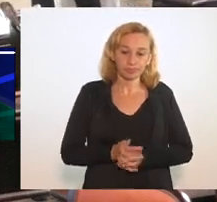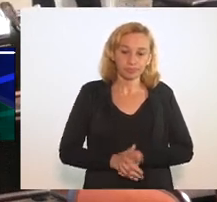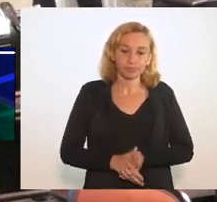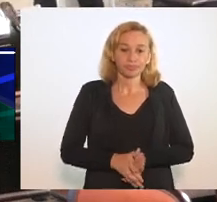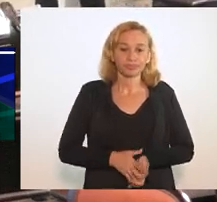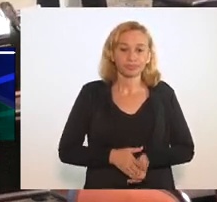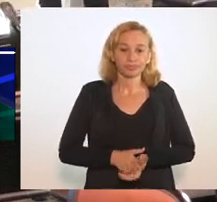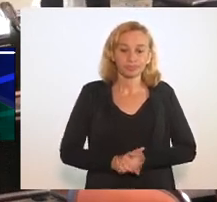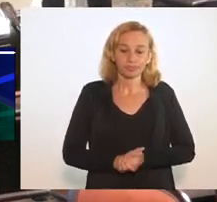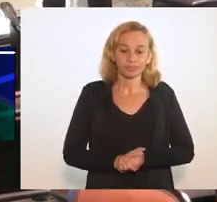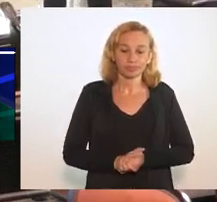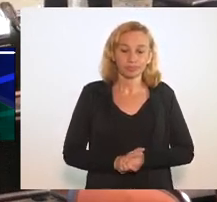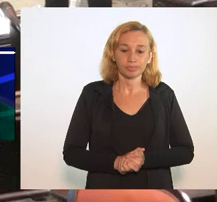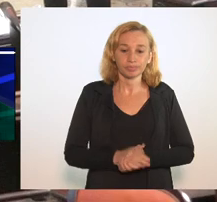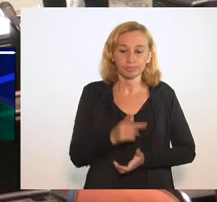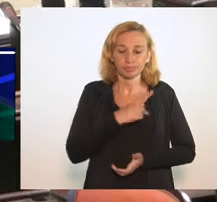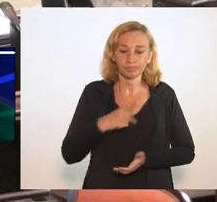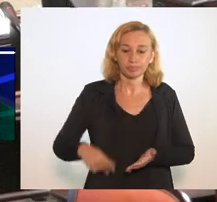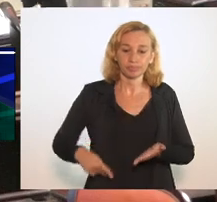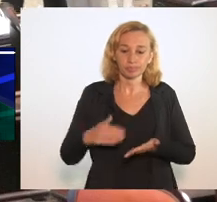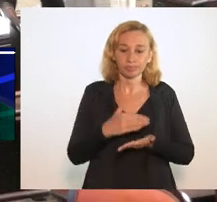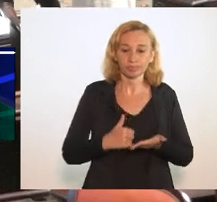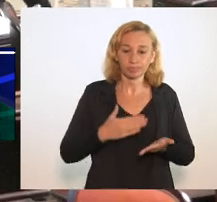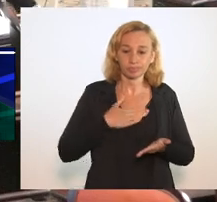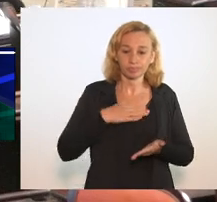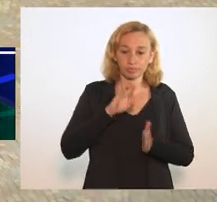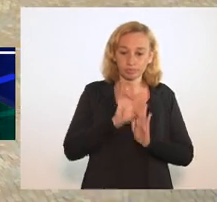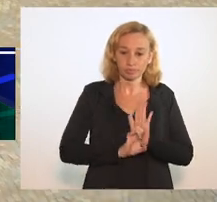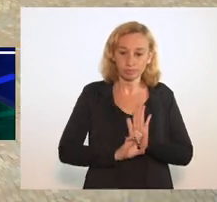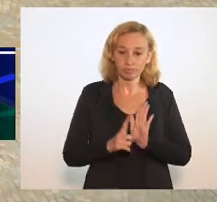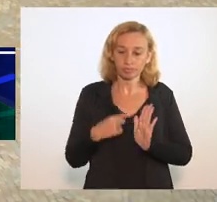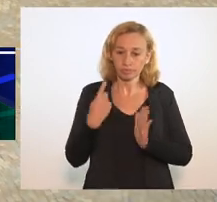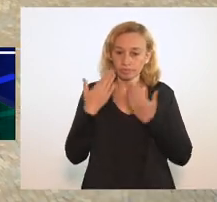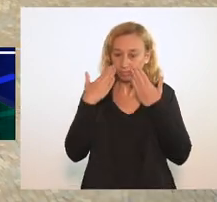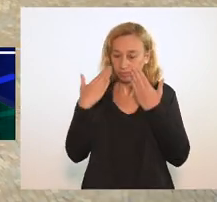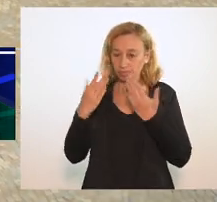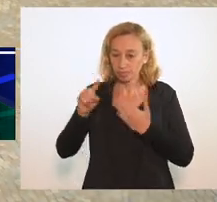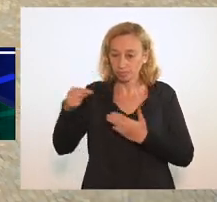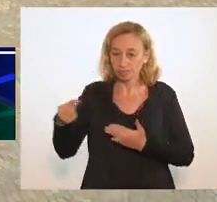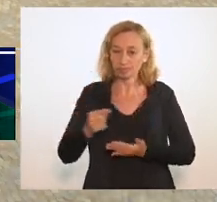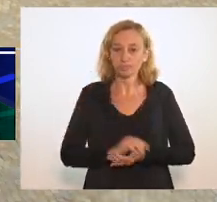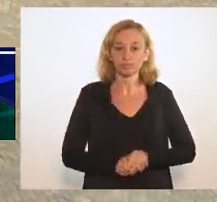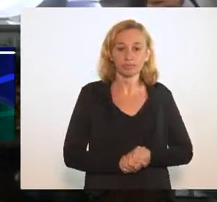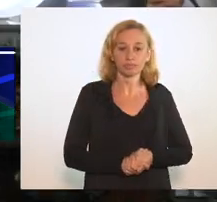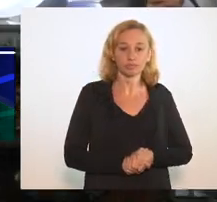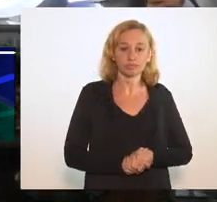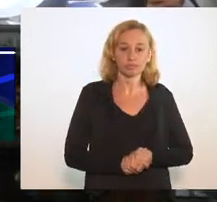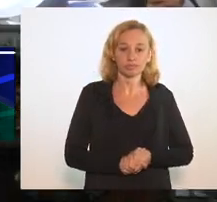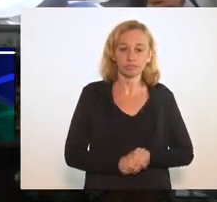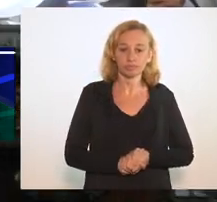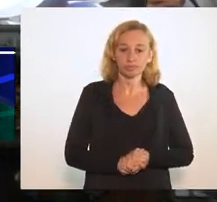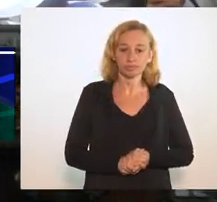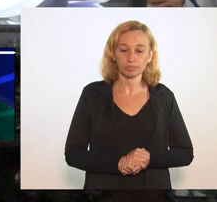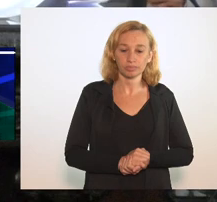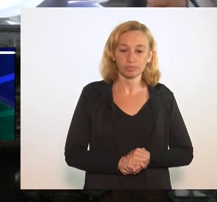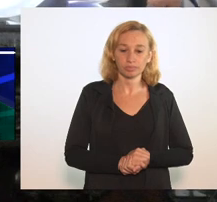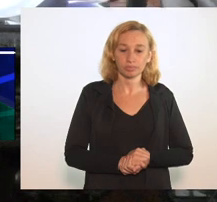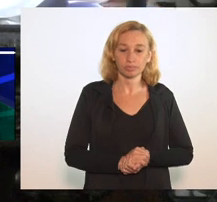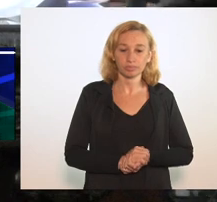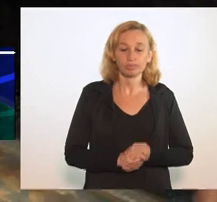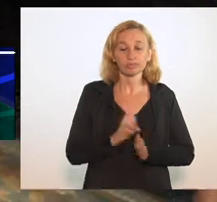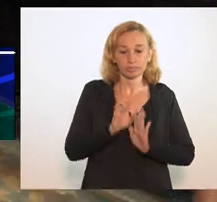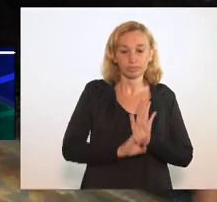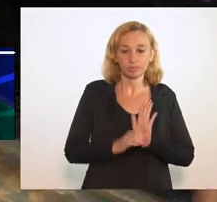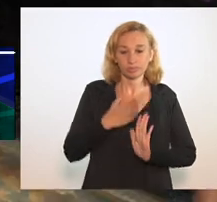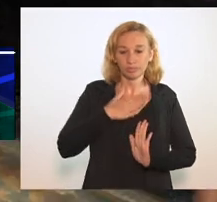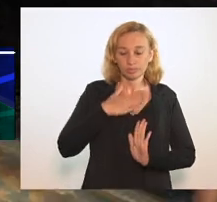Deputada Marta. Presidente, eu retiro as minhas emendas e a gente apresenta posteriormente. É porque... A emenda, a